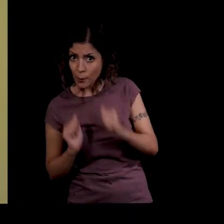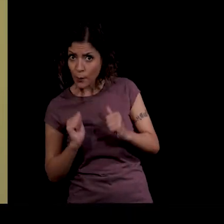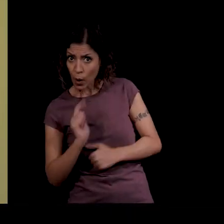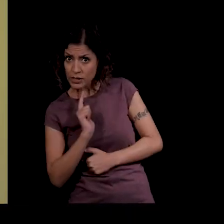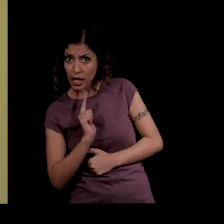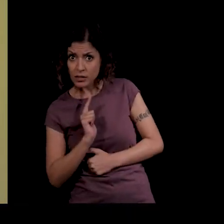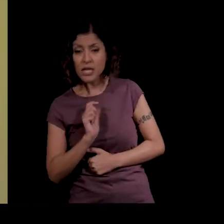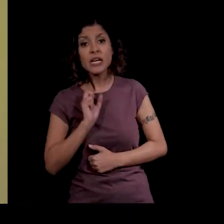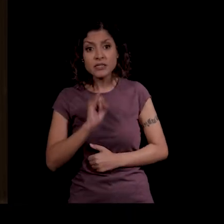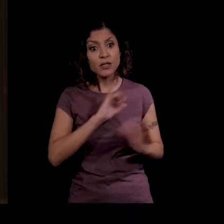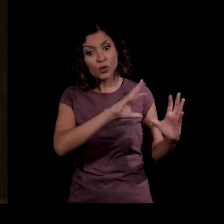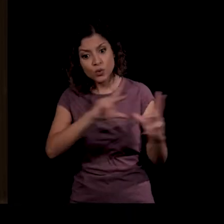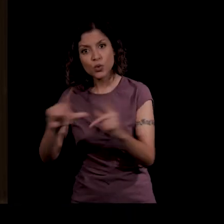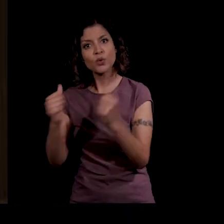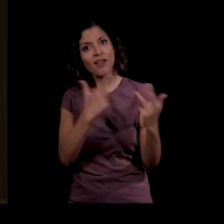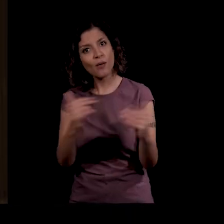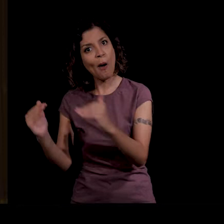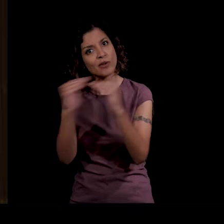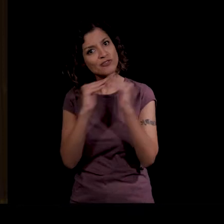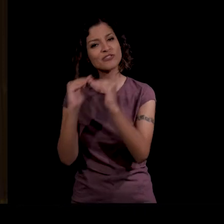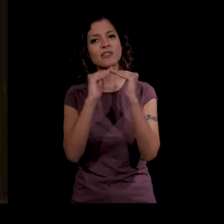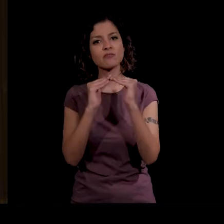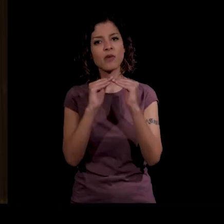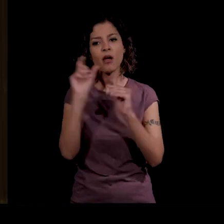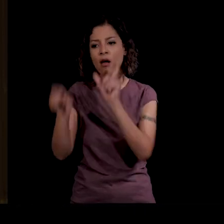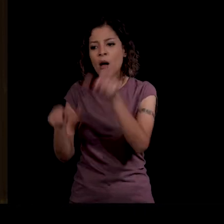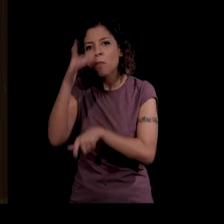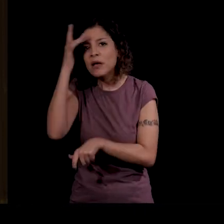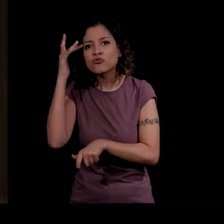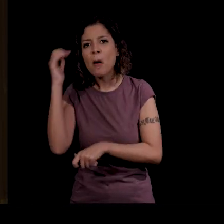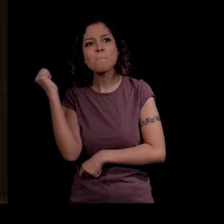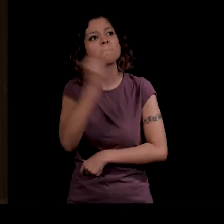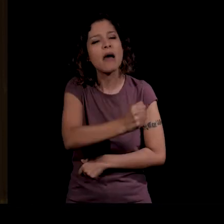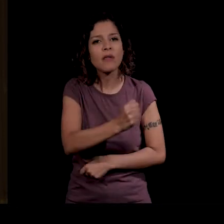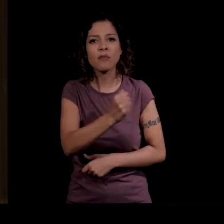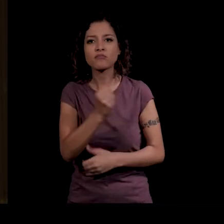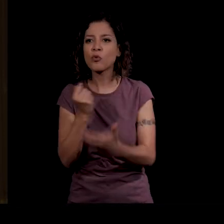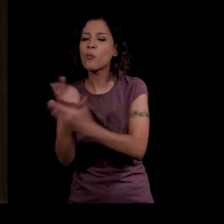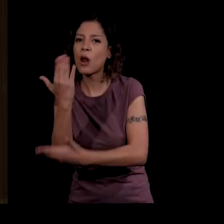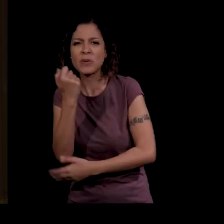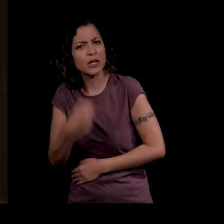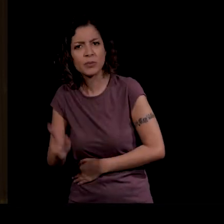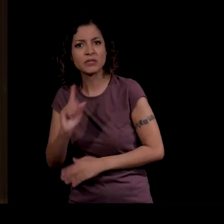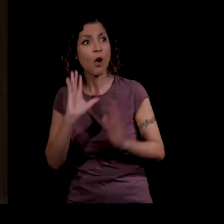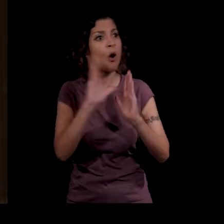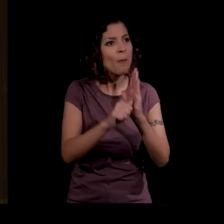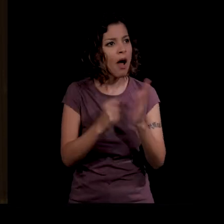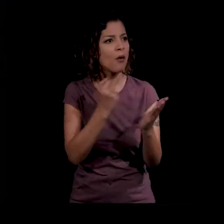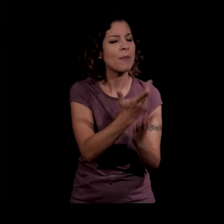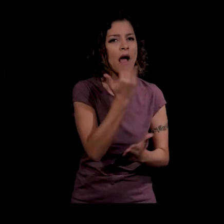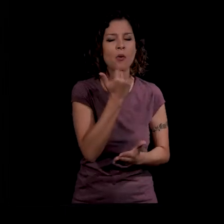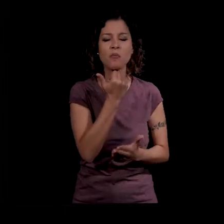você pode ter de fato, dando condições de que as pessoas não precisem matar para comer ou roubar para comer, você vai se sentir bem